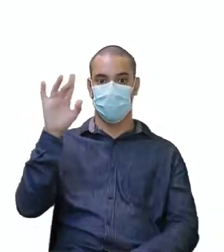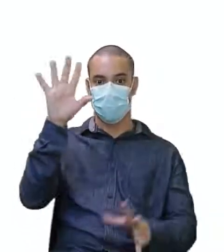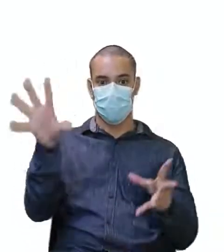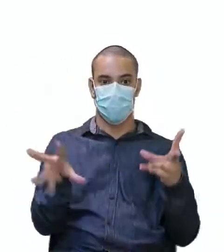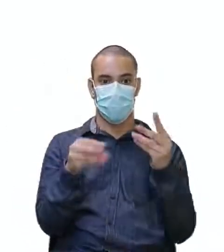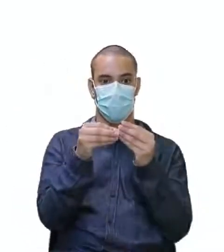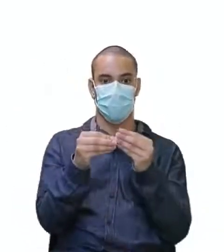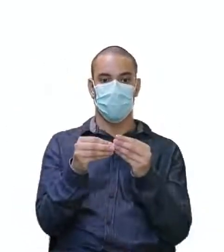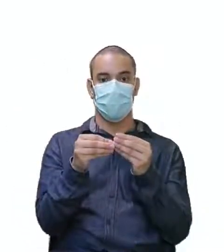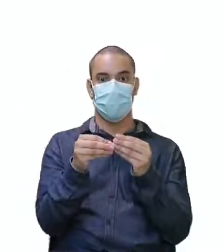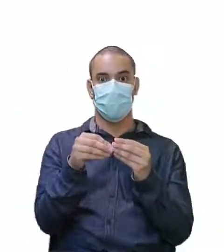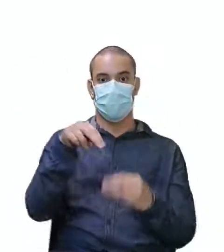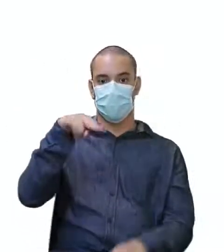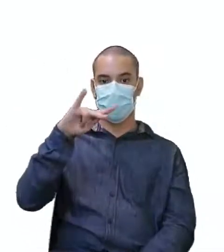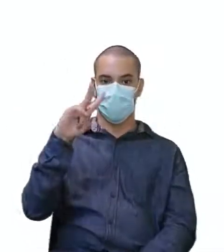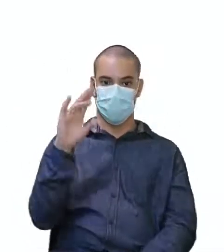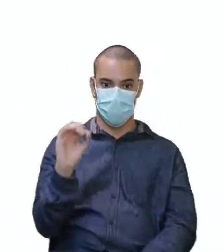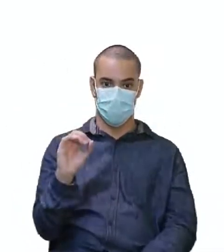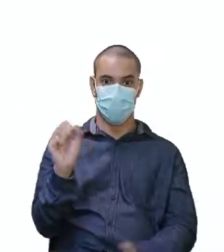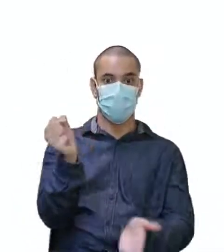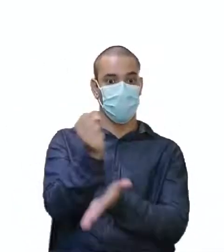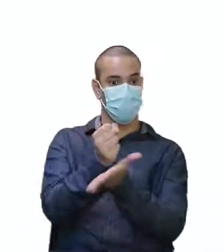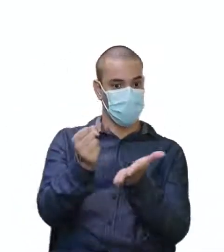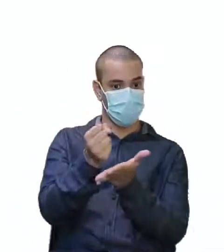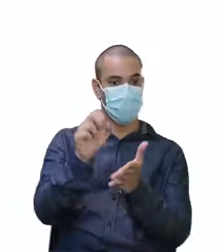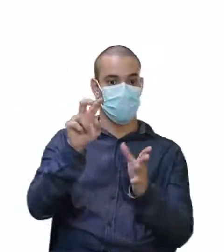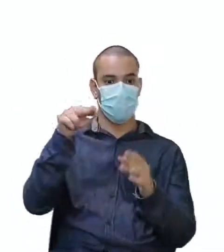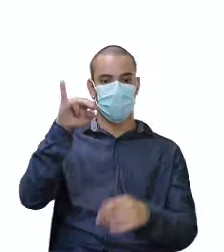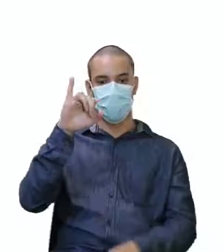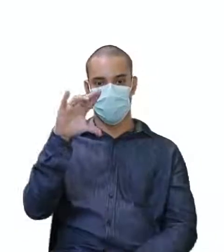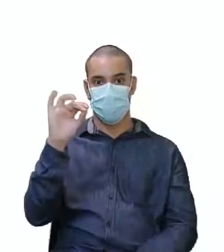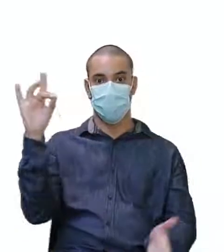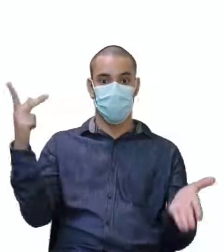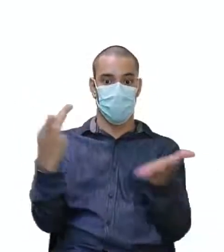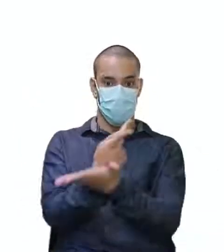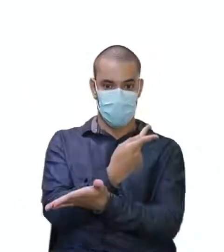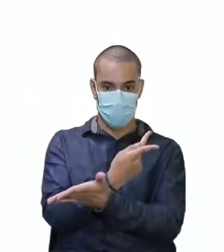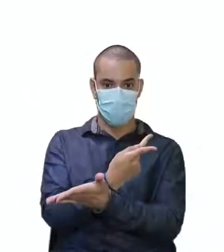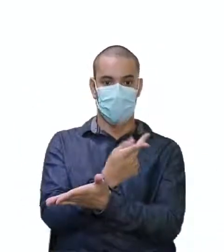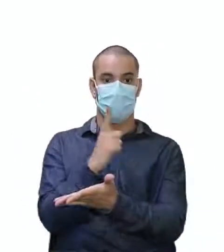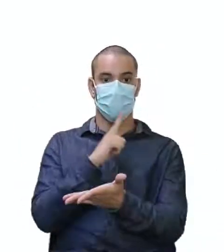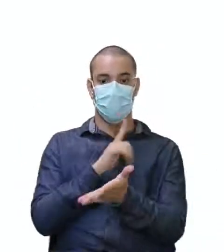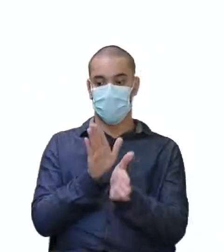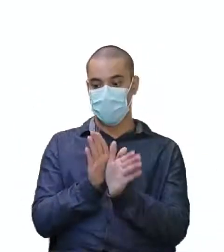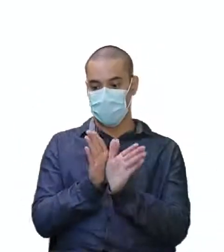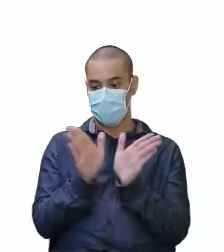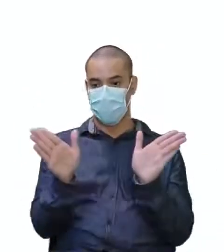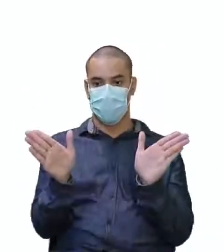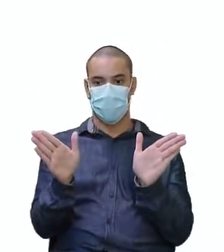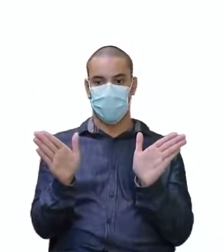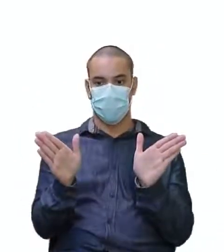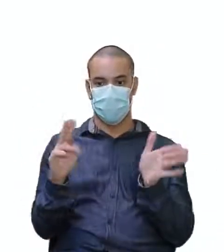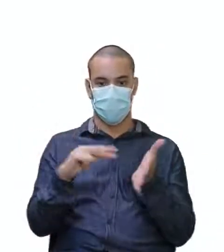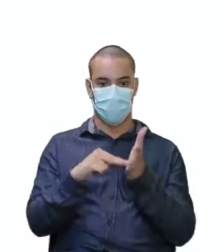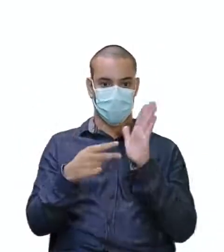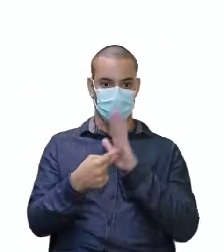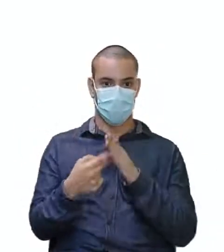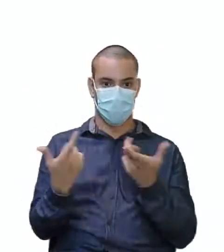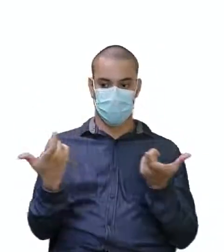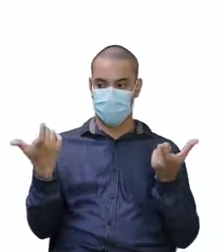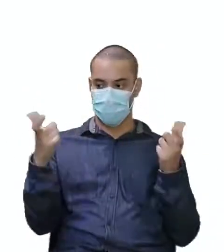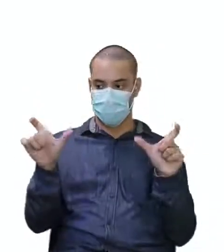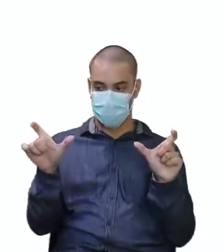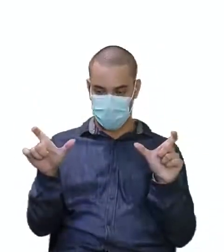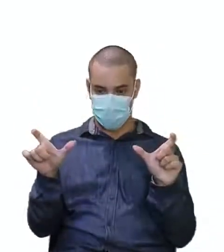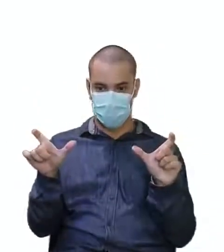nicho realizado. Então, são dois tipos aí, são dois viés de nicho, né? Fundamental